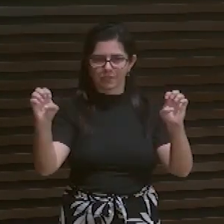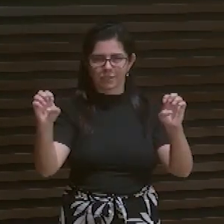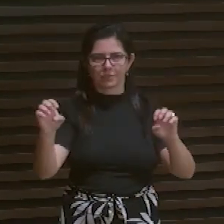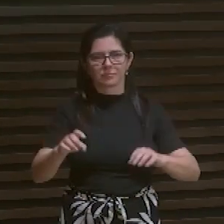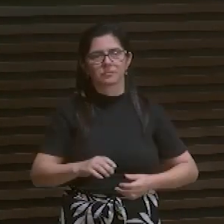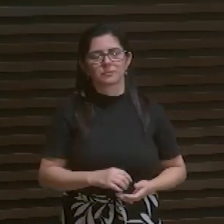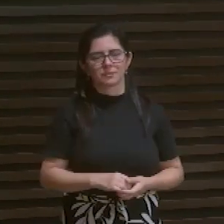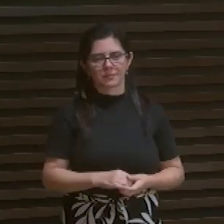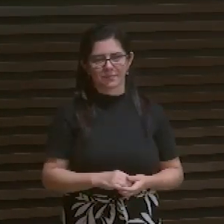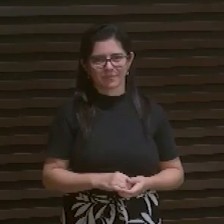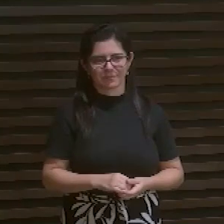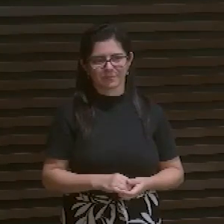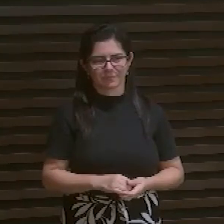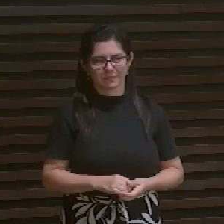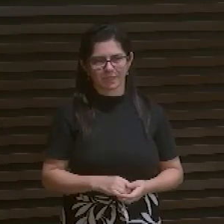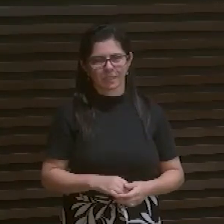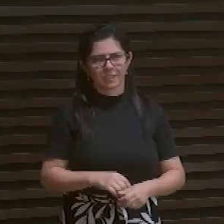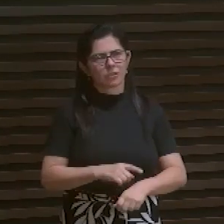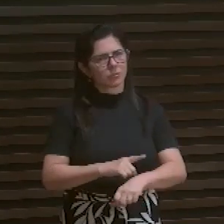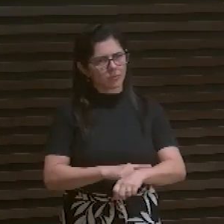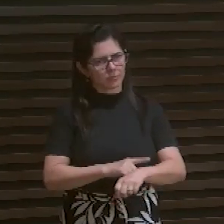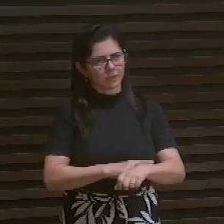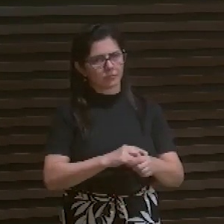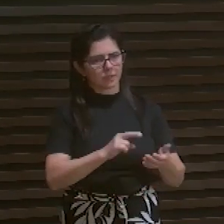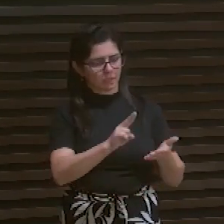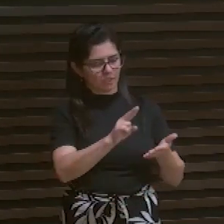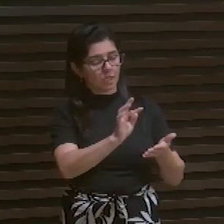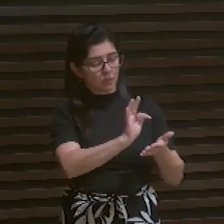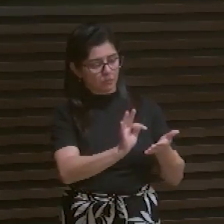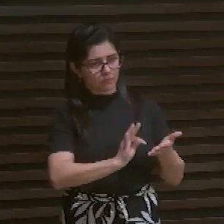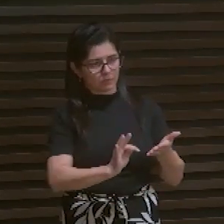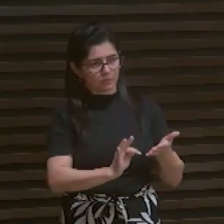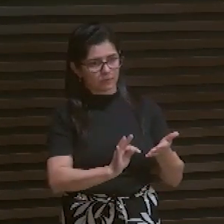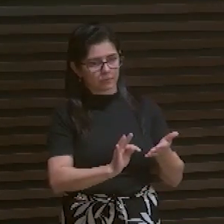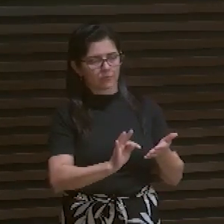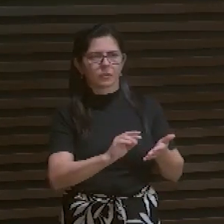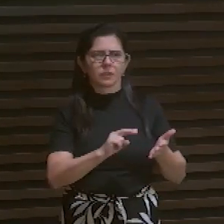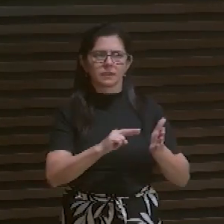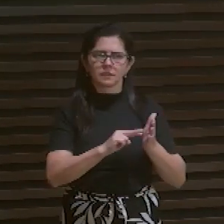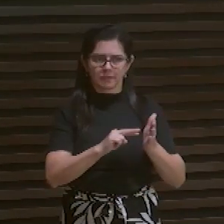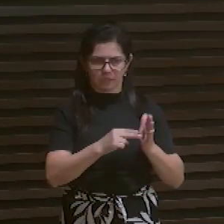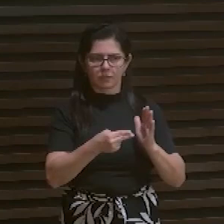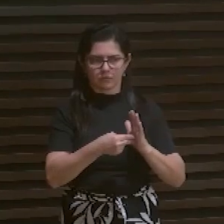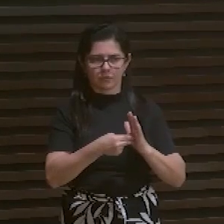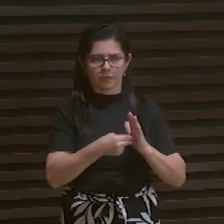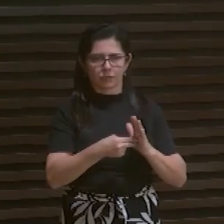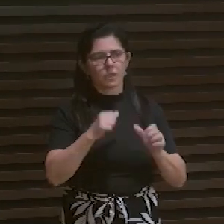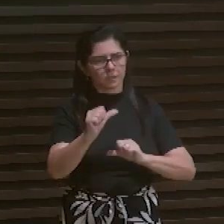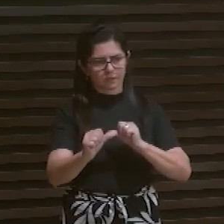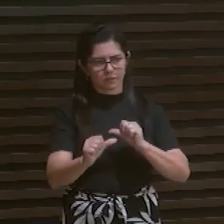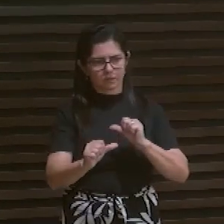Então, quando a gente lê esse texto de novo com essa tradução, muda o texto. Porque ele